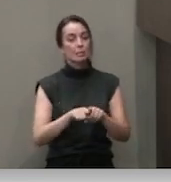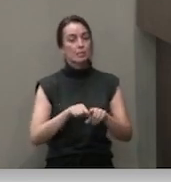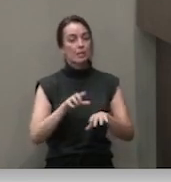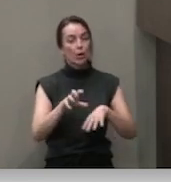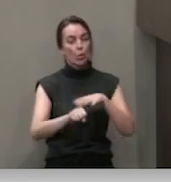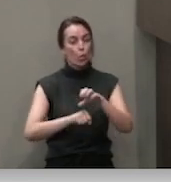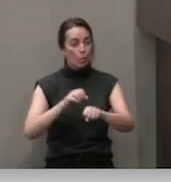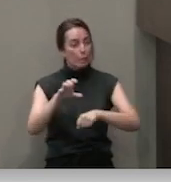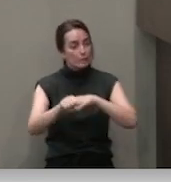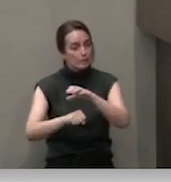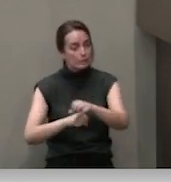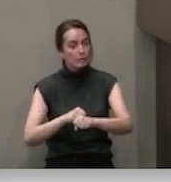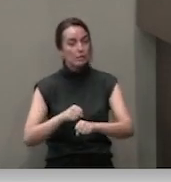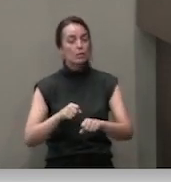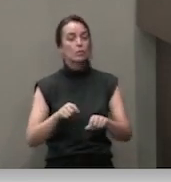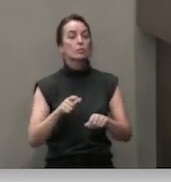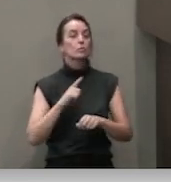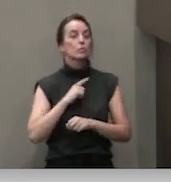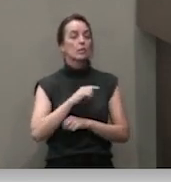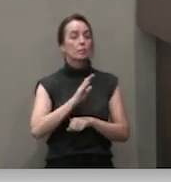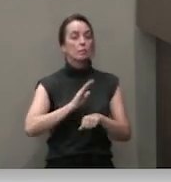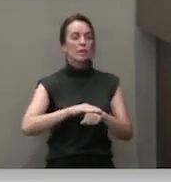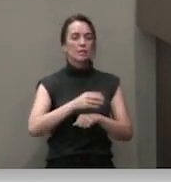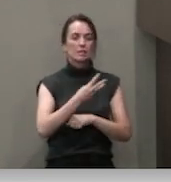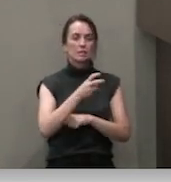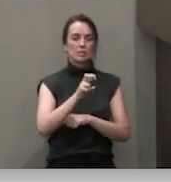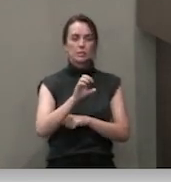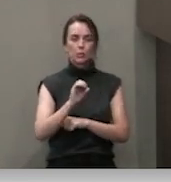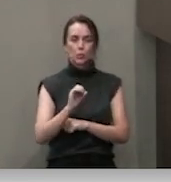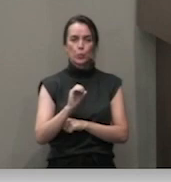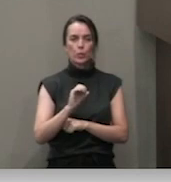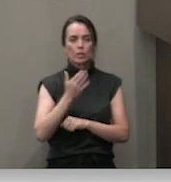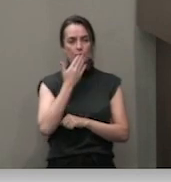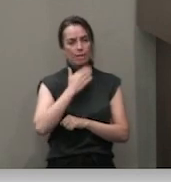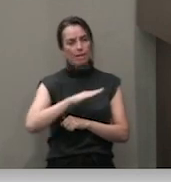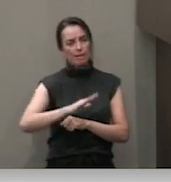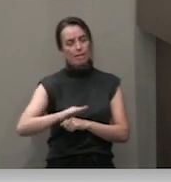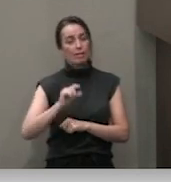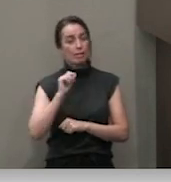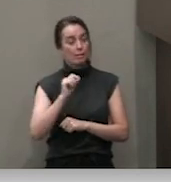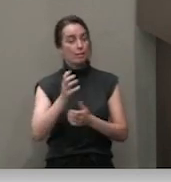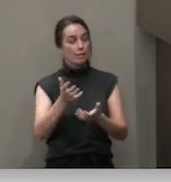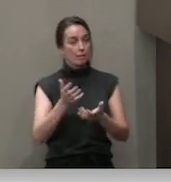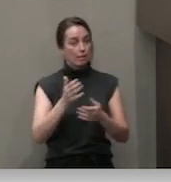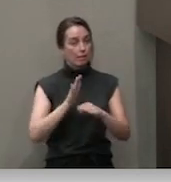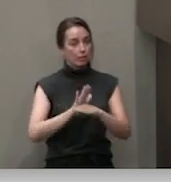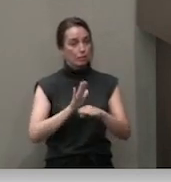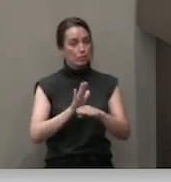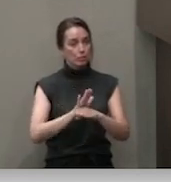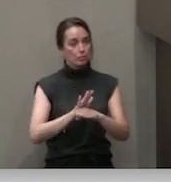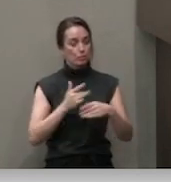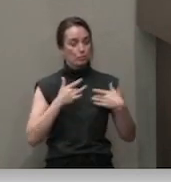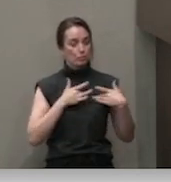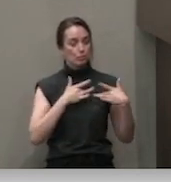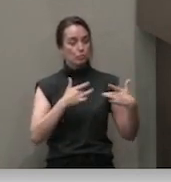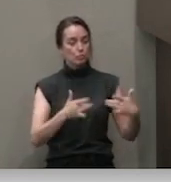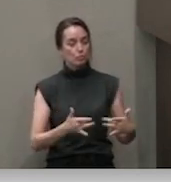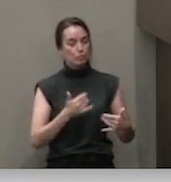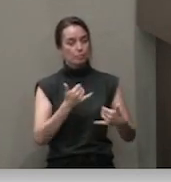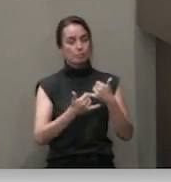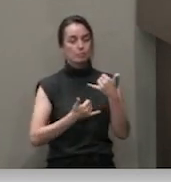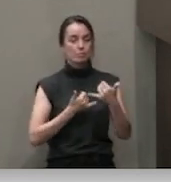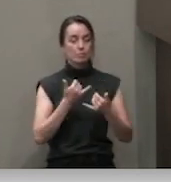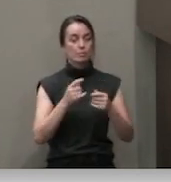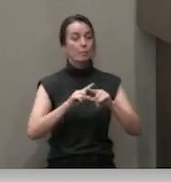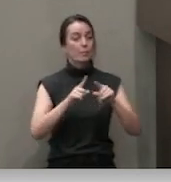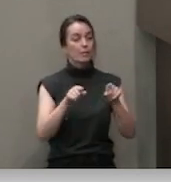350 Então quem quiser ajudar doando brinquedos mas